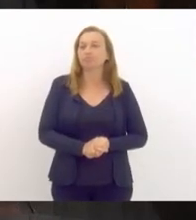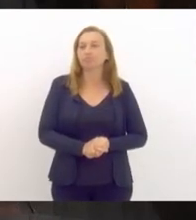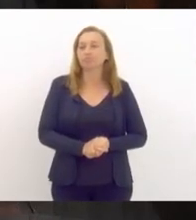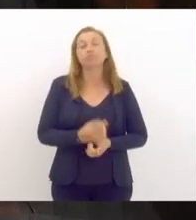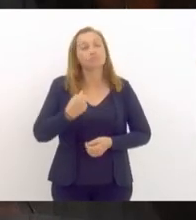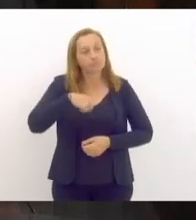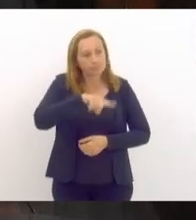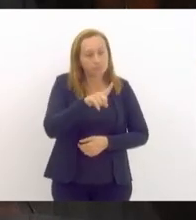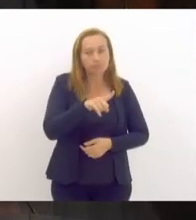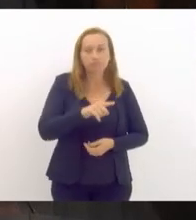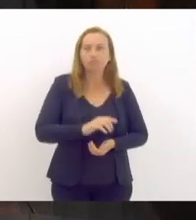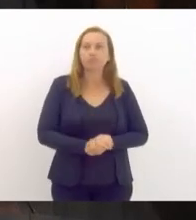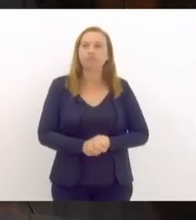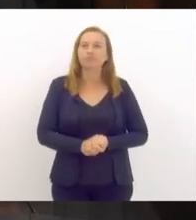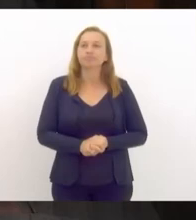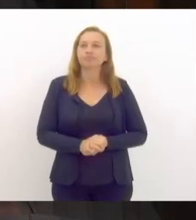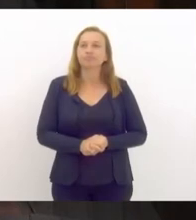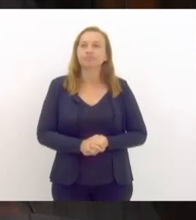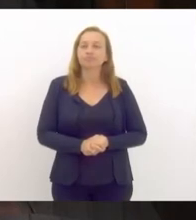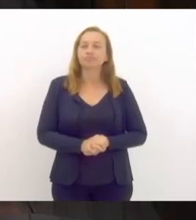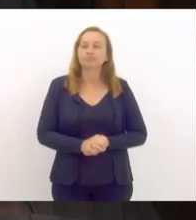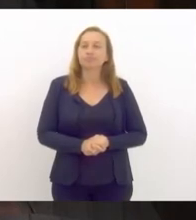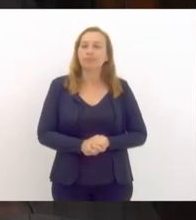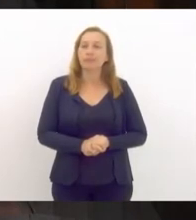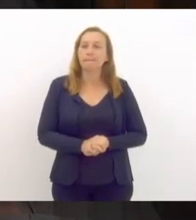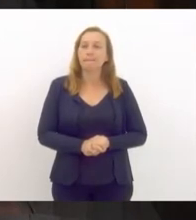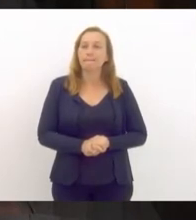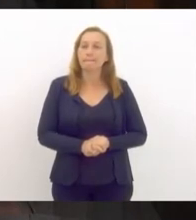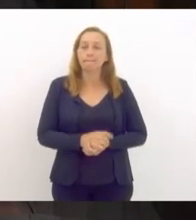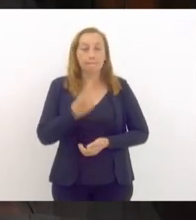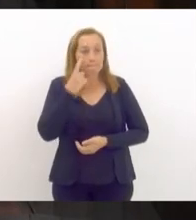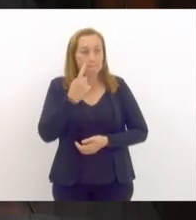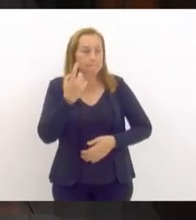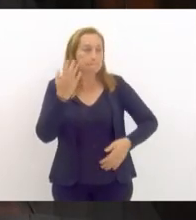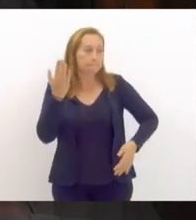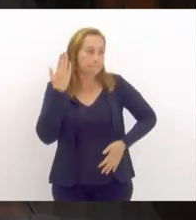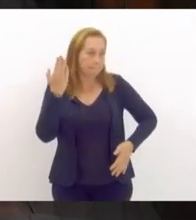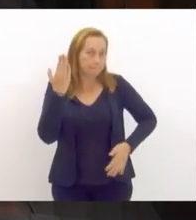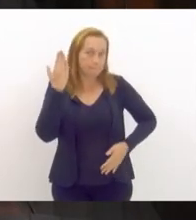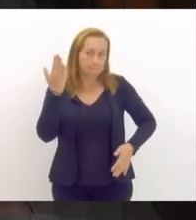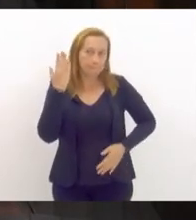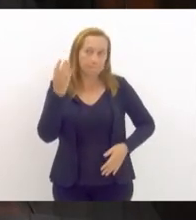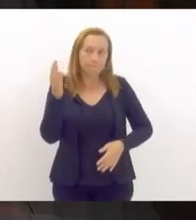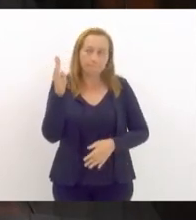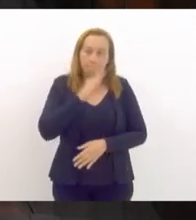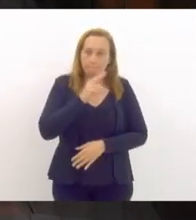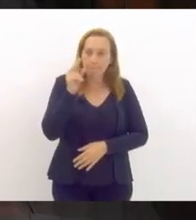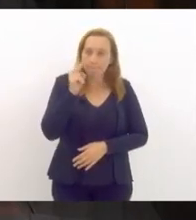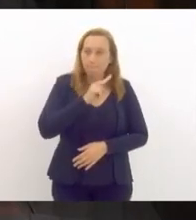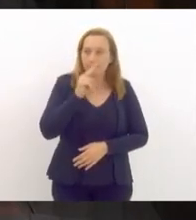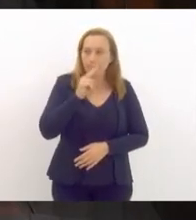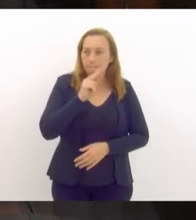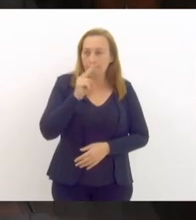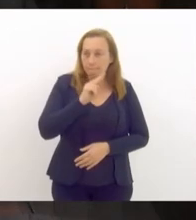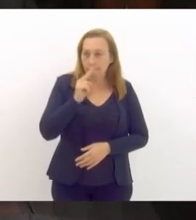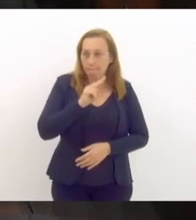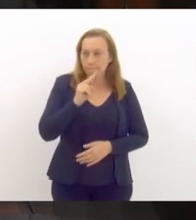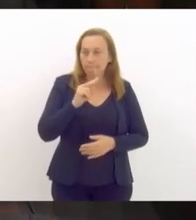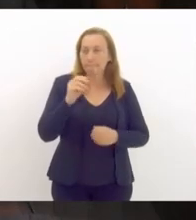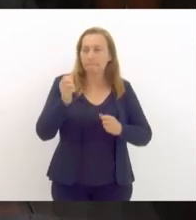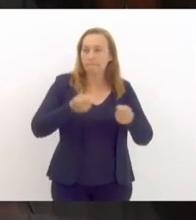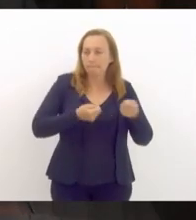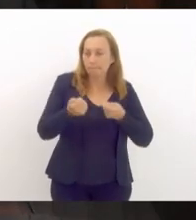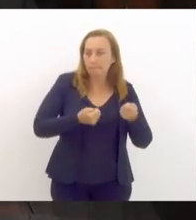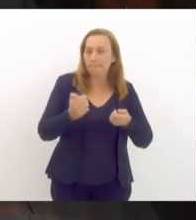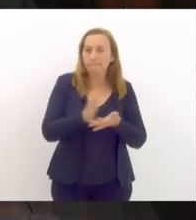fui atrás na ocasião eu vejo um vagabundo correndo com algumas mercadorias o outro eu consegui